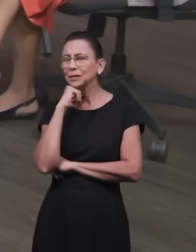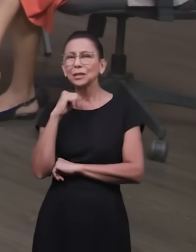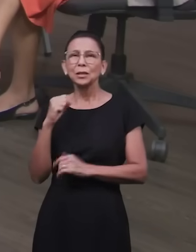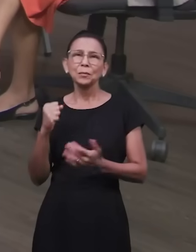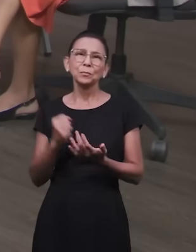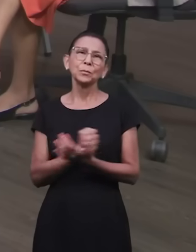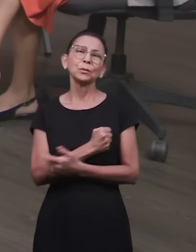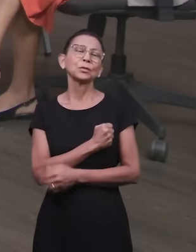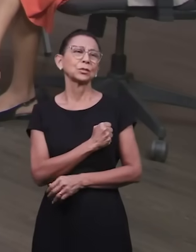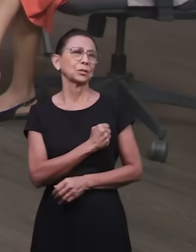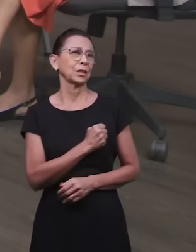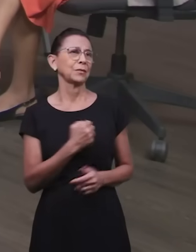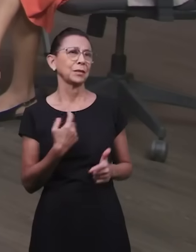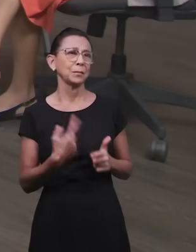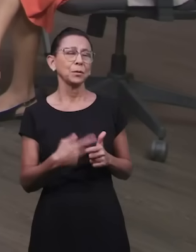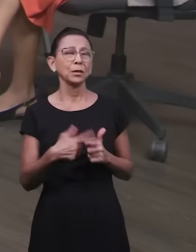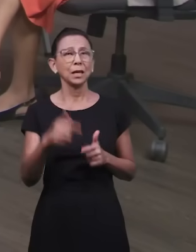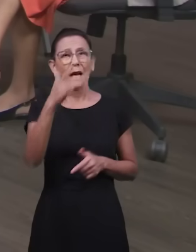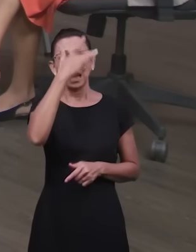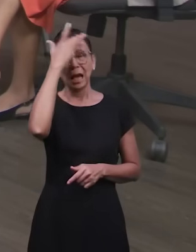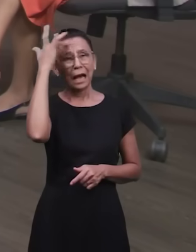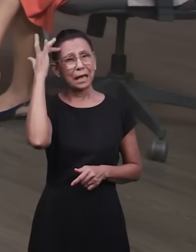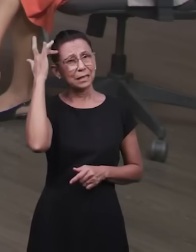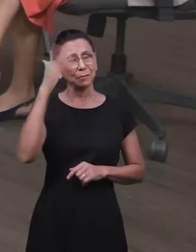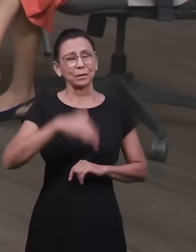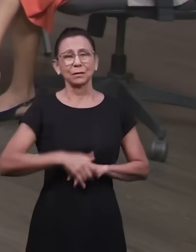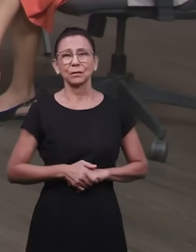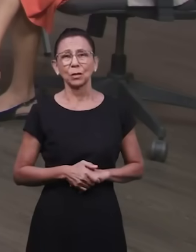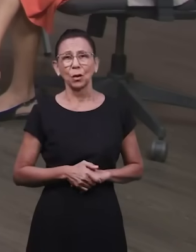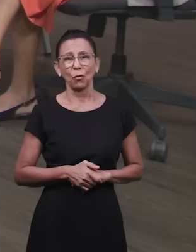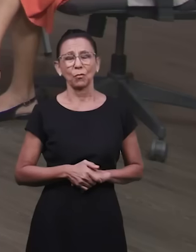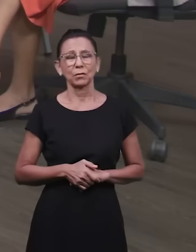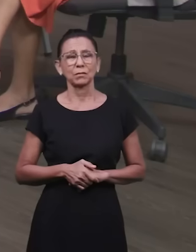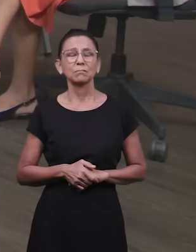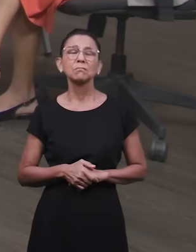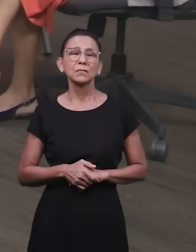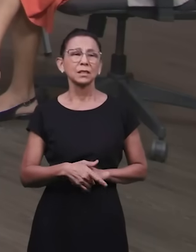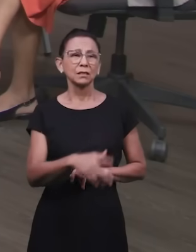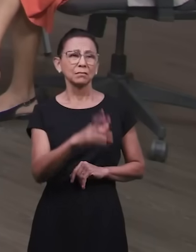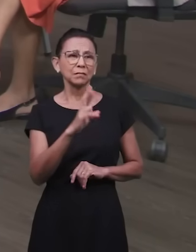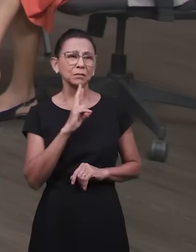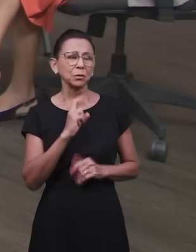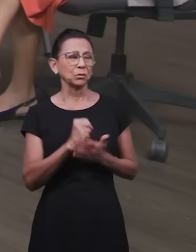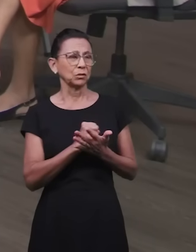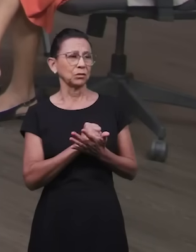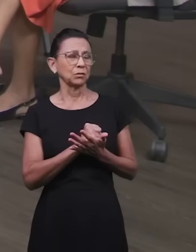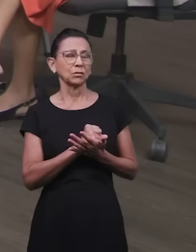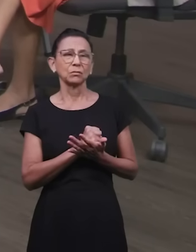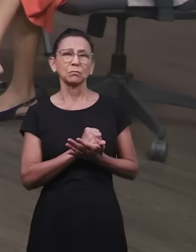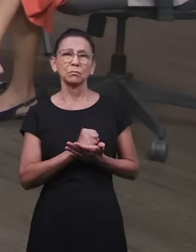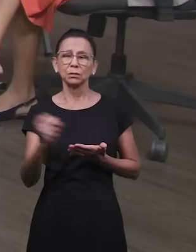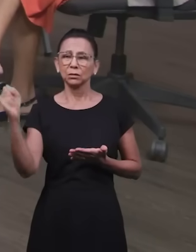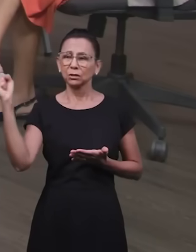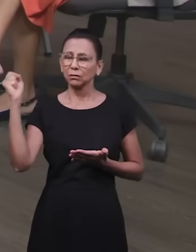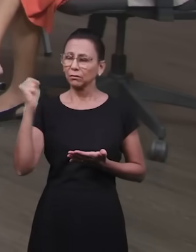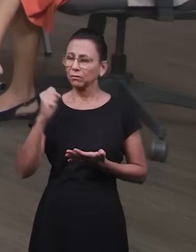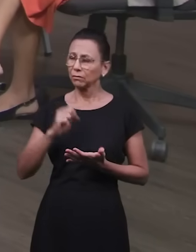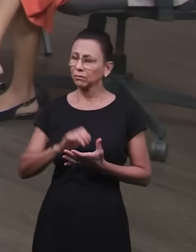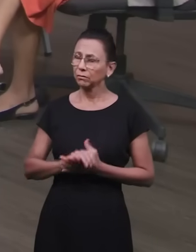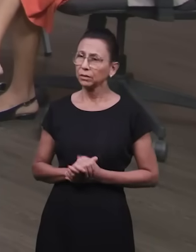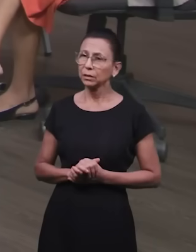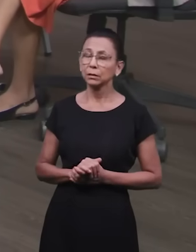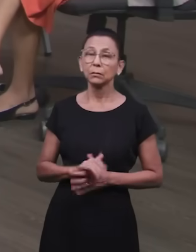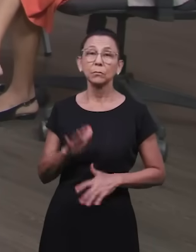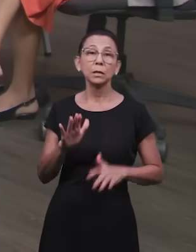as pessoas me tratam desse jeito e eu sou tão... E sofre. Depois, se for perguntar, pode ser que a